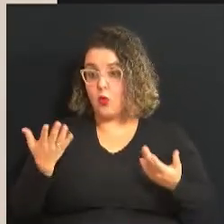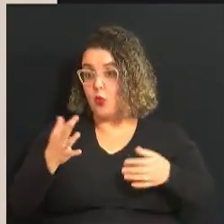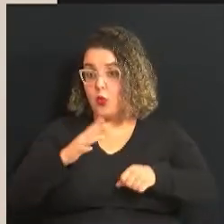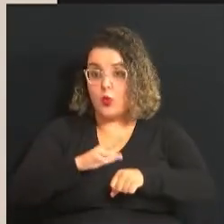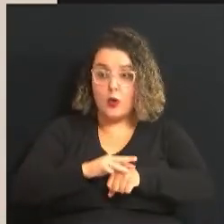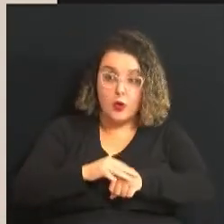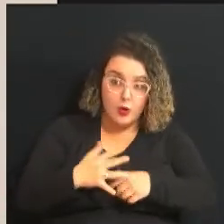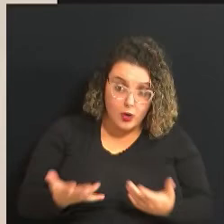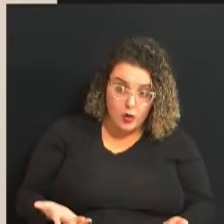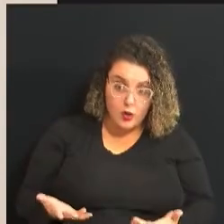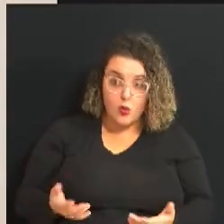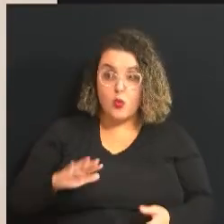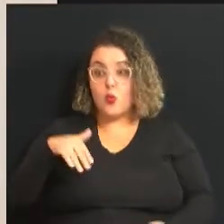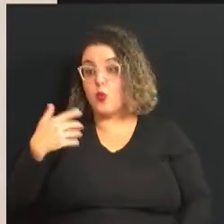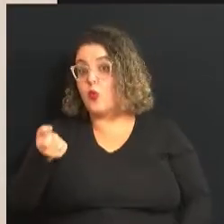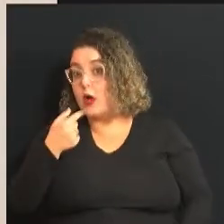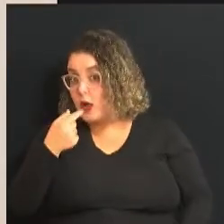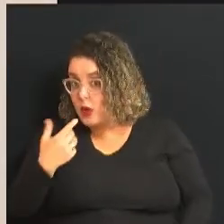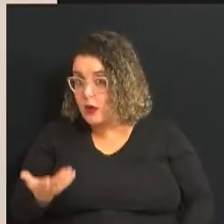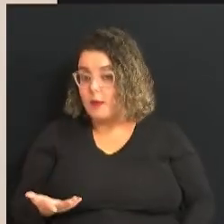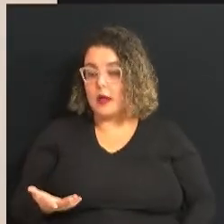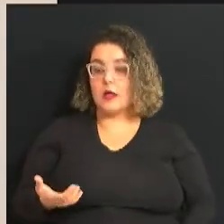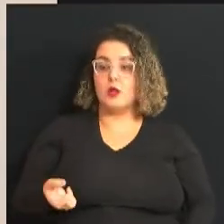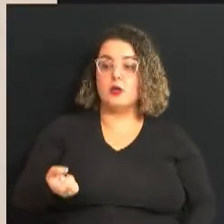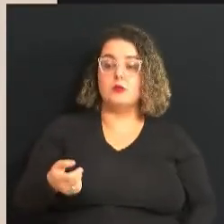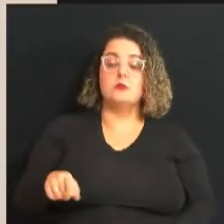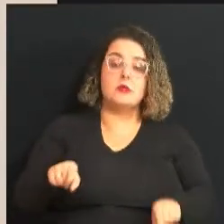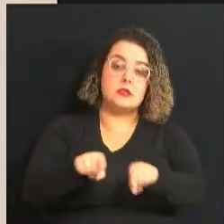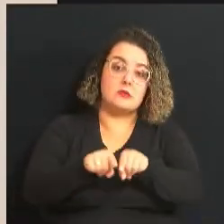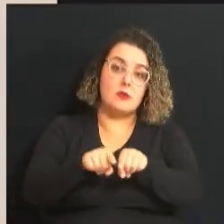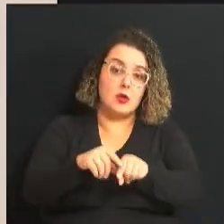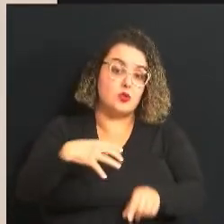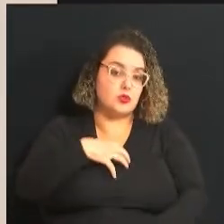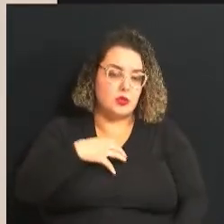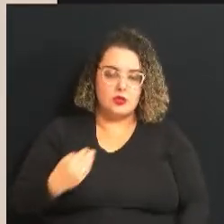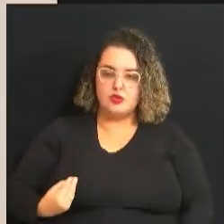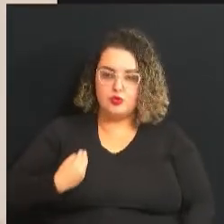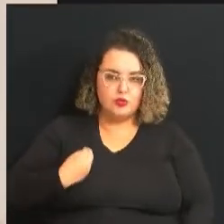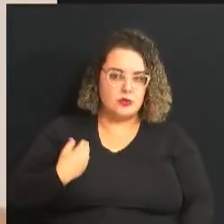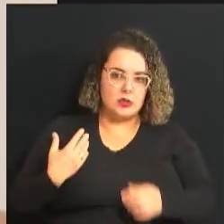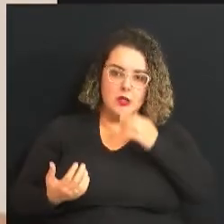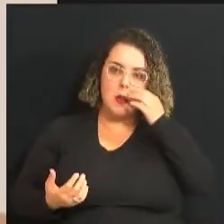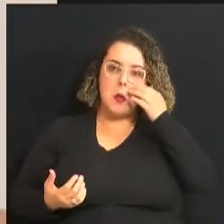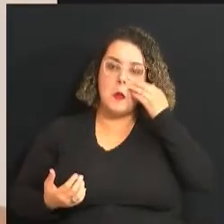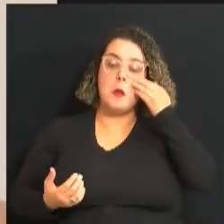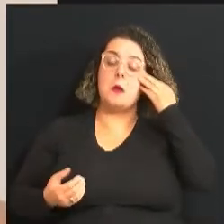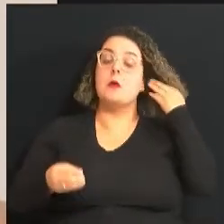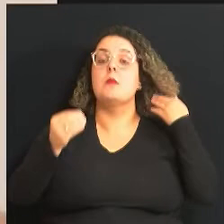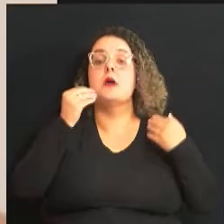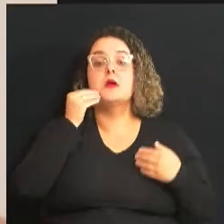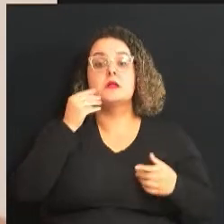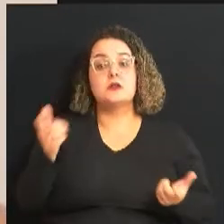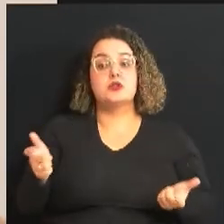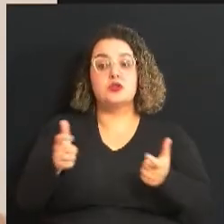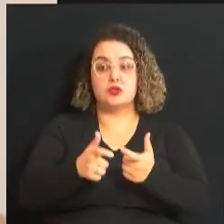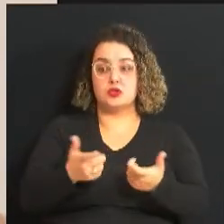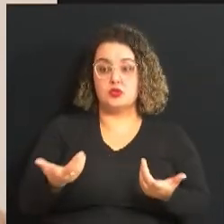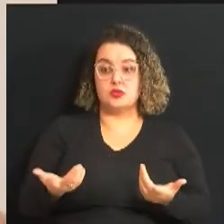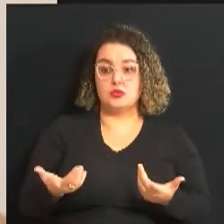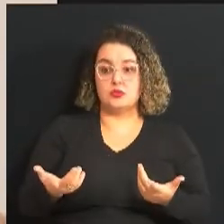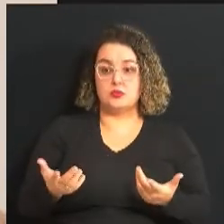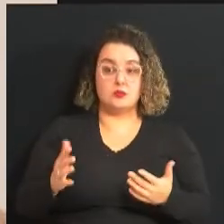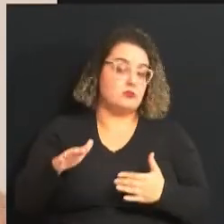quais os remédios ela toma, mas também o estilo de vida. Às vezes, para a gente tentar diminuir esses fatores que são